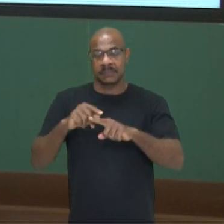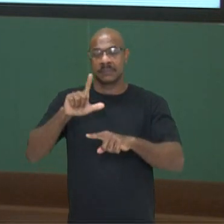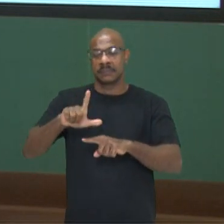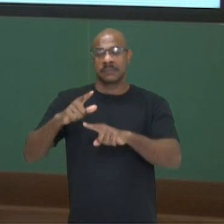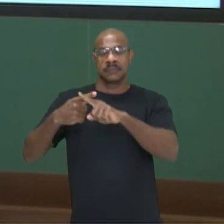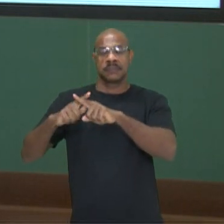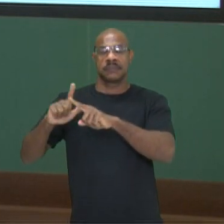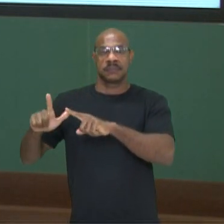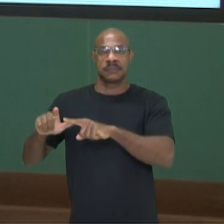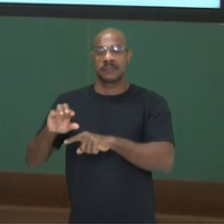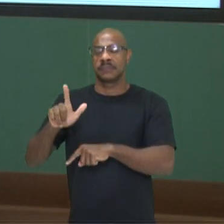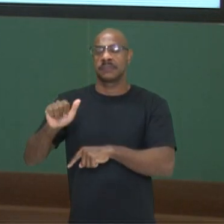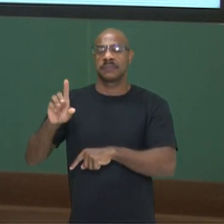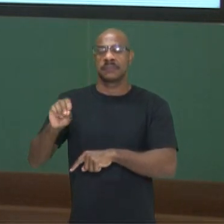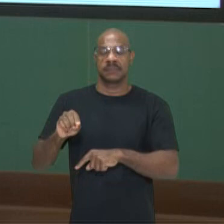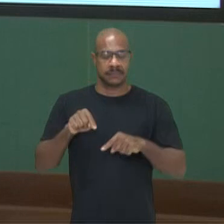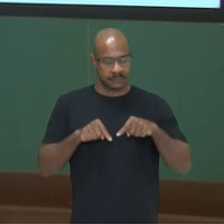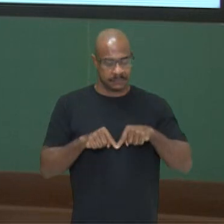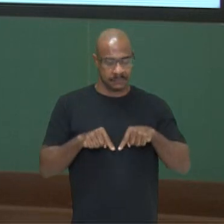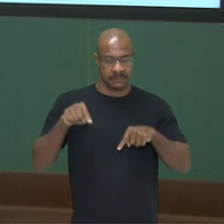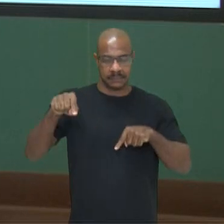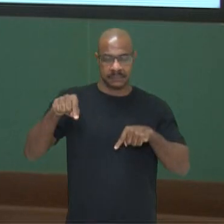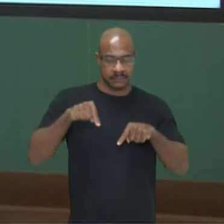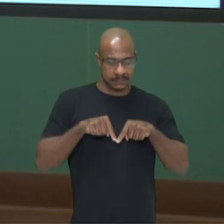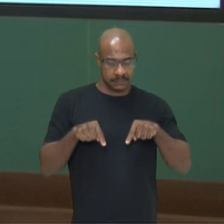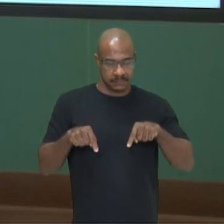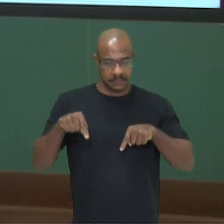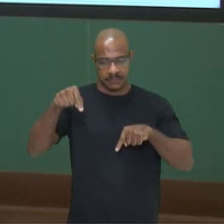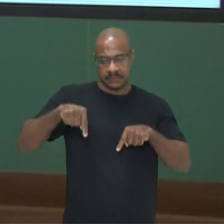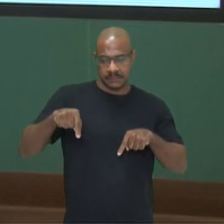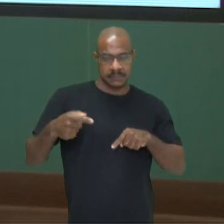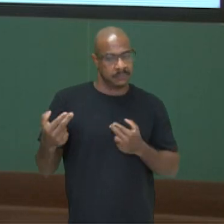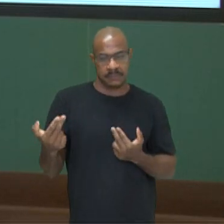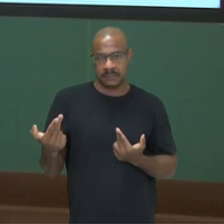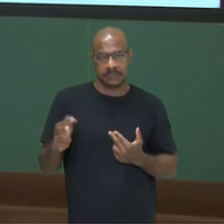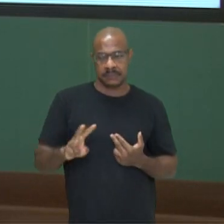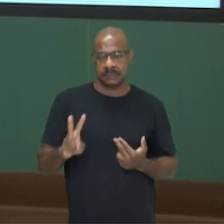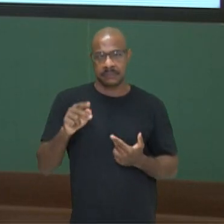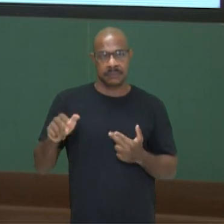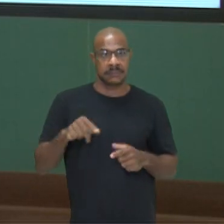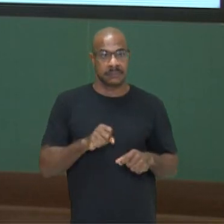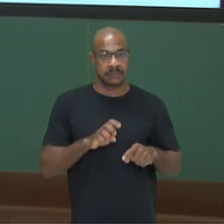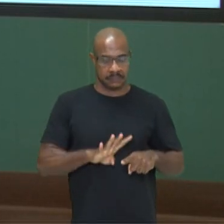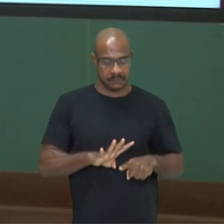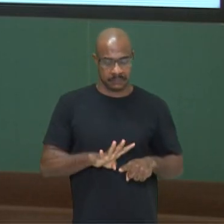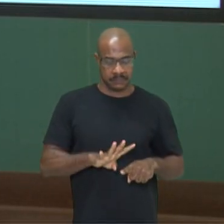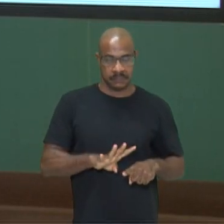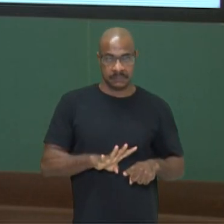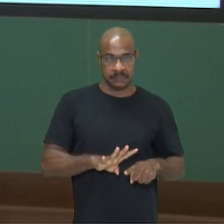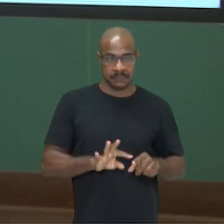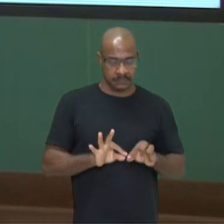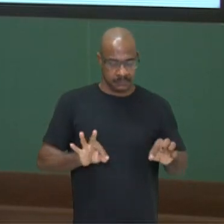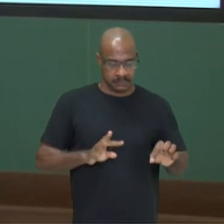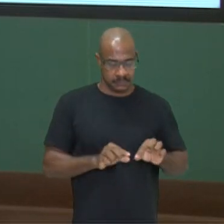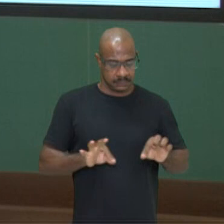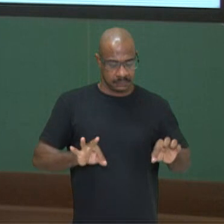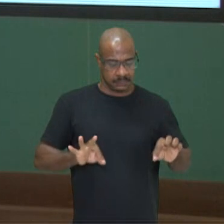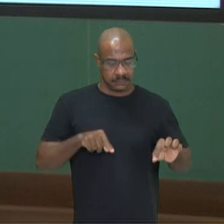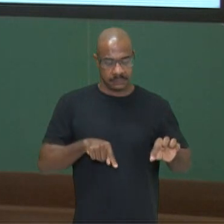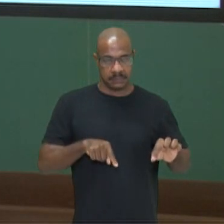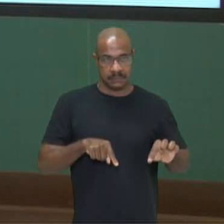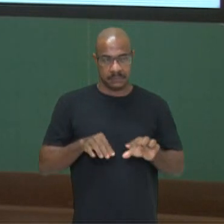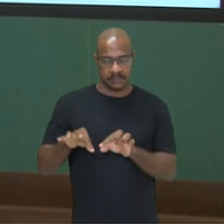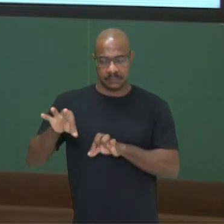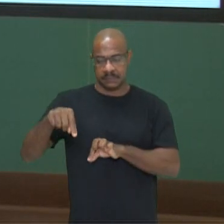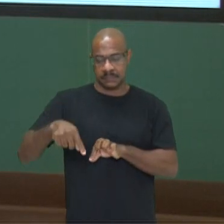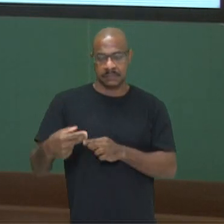o lado, já que eles têm o mesmo valor de lado. Ou seja, se aqui vale 4 metros, esse ladinho também vai